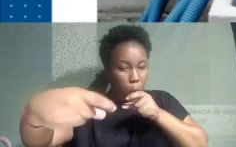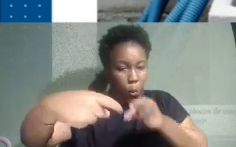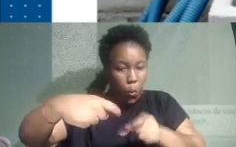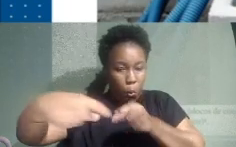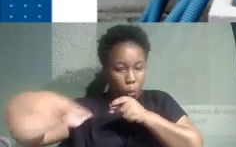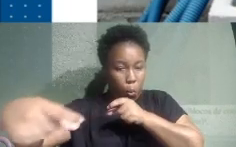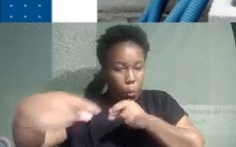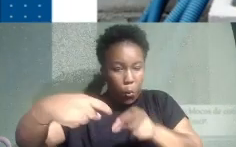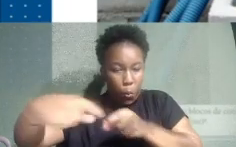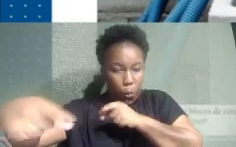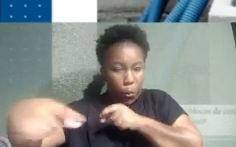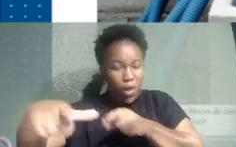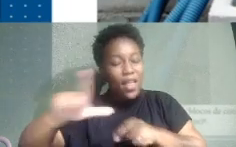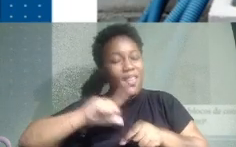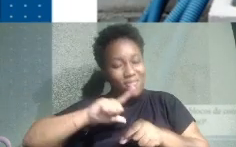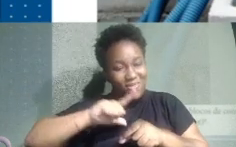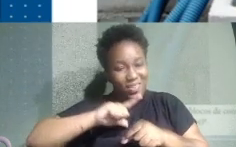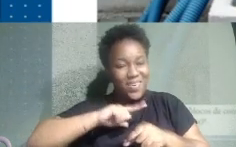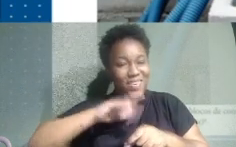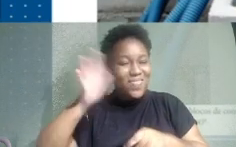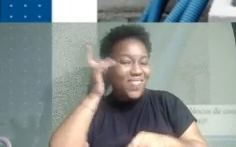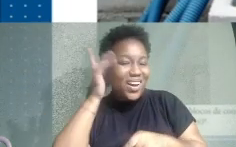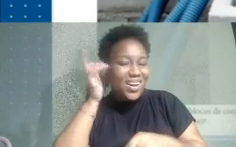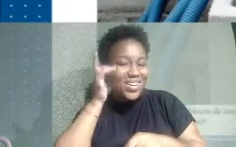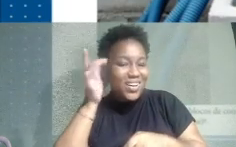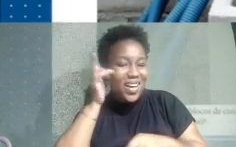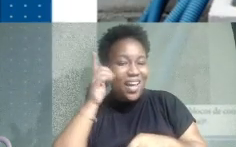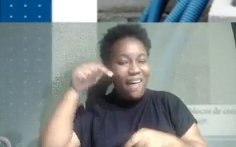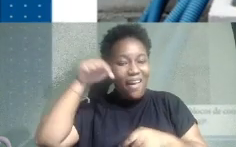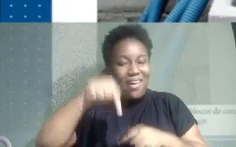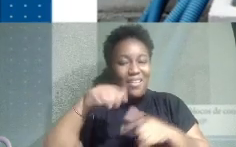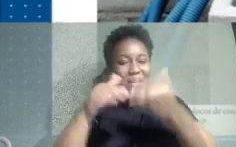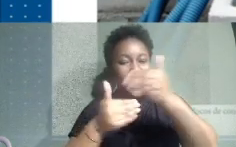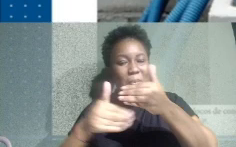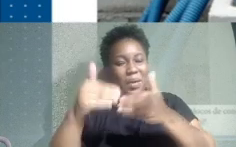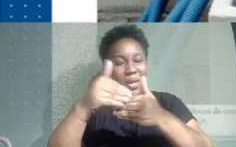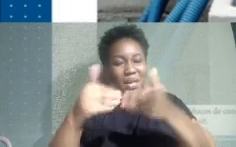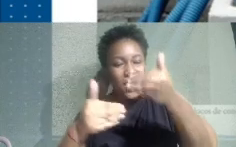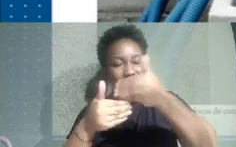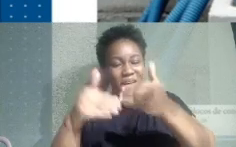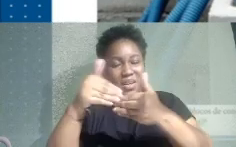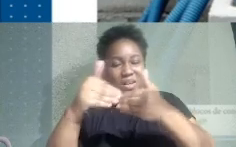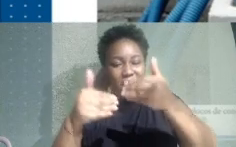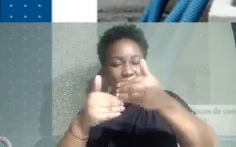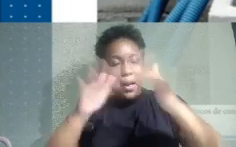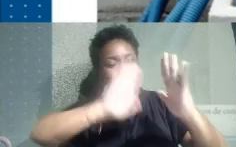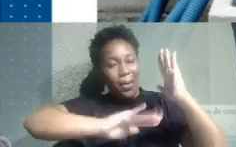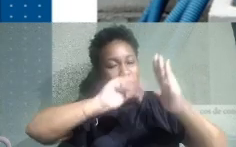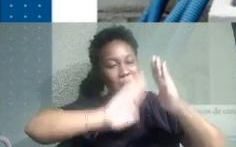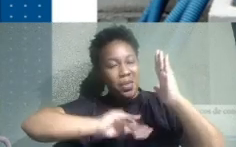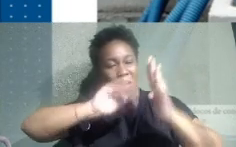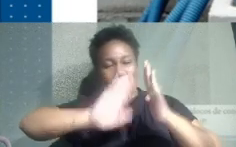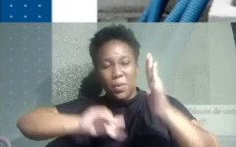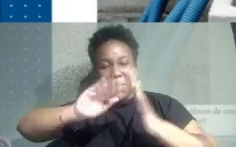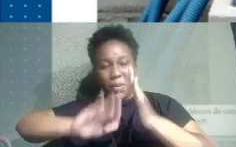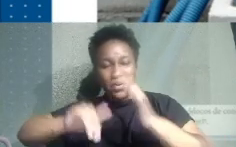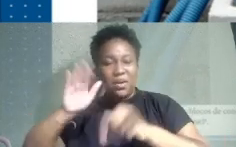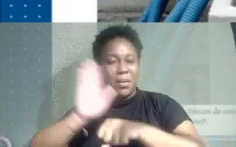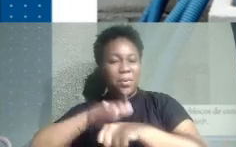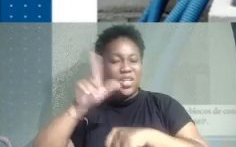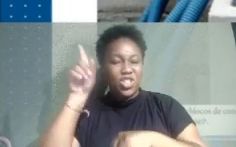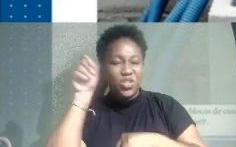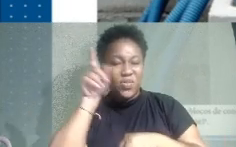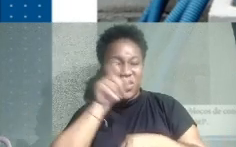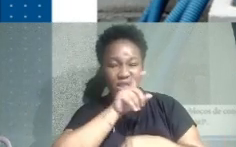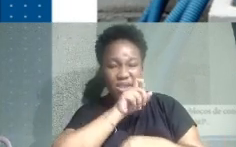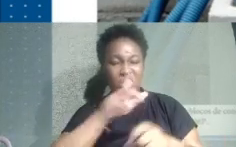facilidade em passar. Mas depois que eu coloquei essa parede, depois que eu reboquei ali, pintei, pô, fica muito mais difícil fazer uma manutenção,